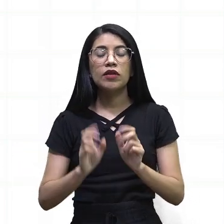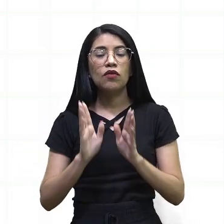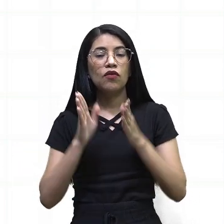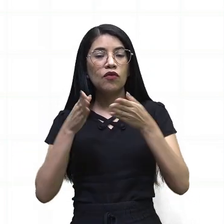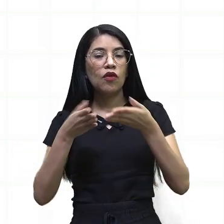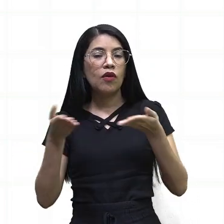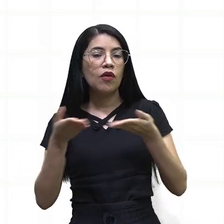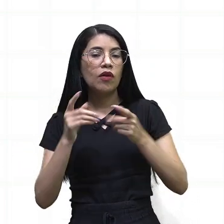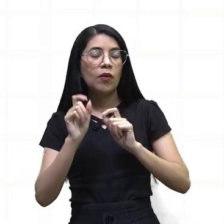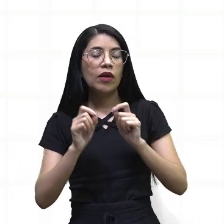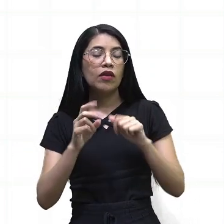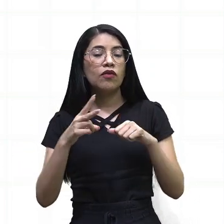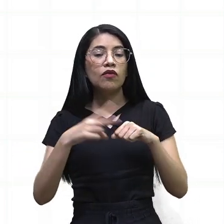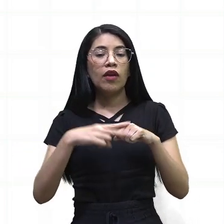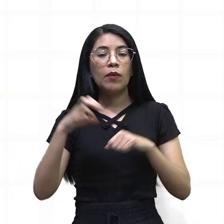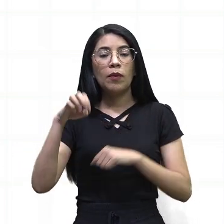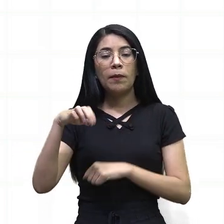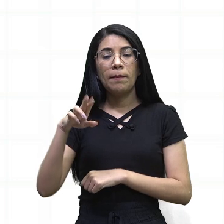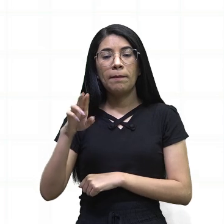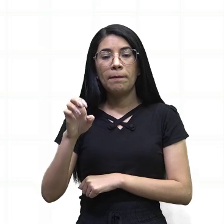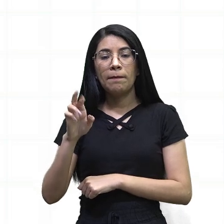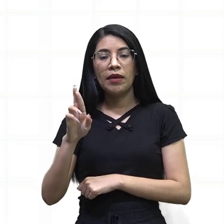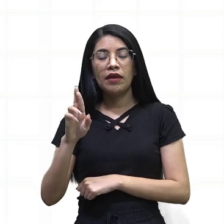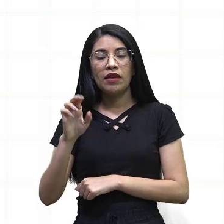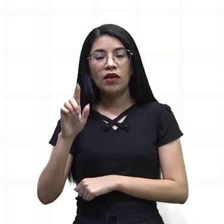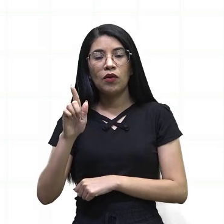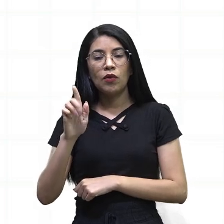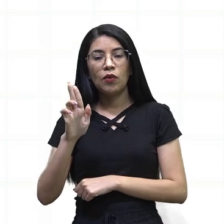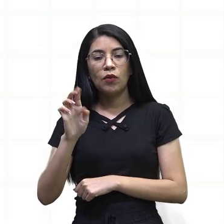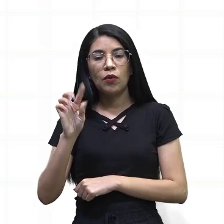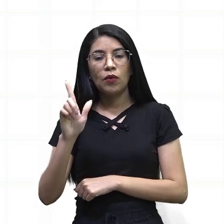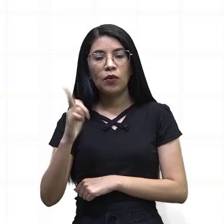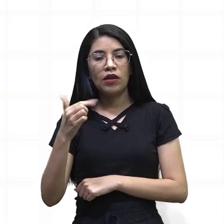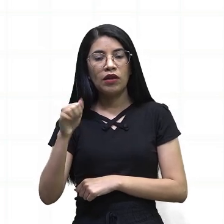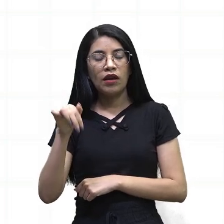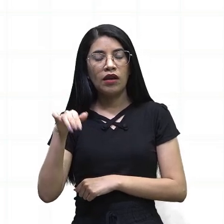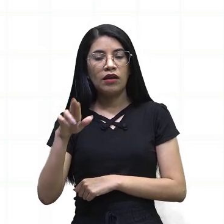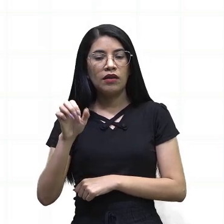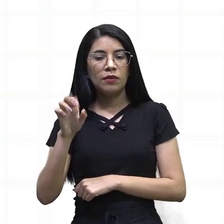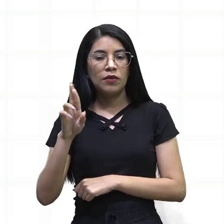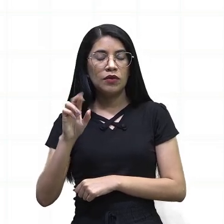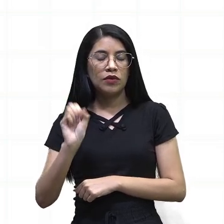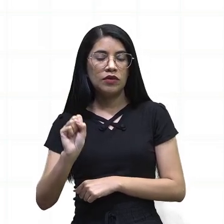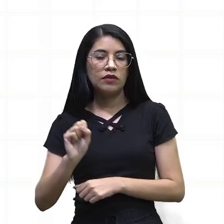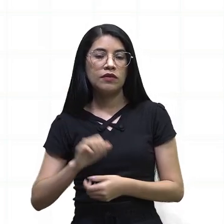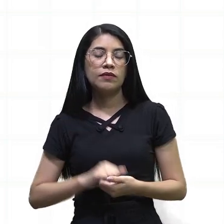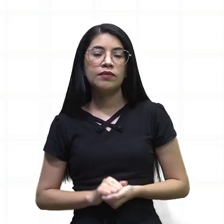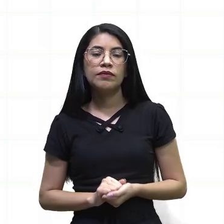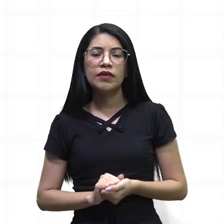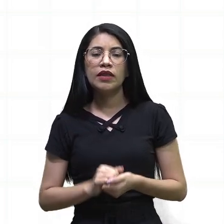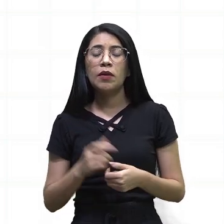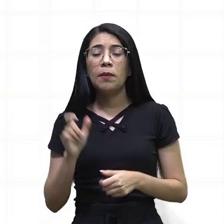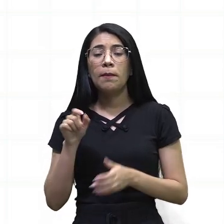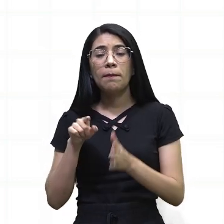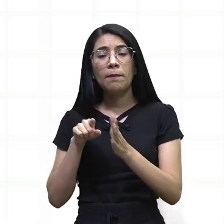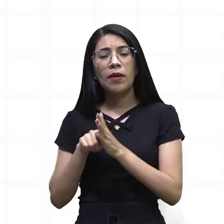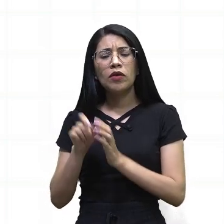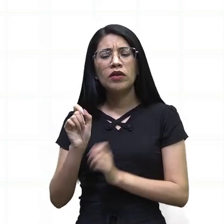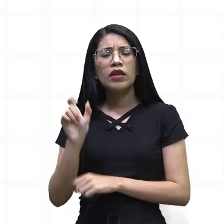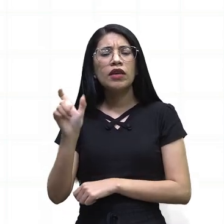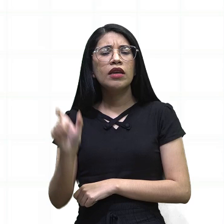nesse aqui, nesse verbo aqui, ok? Então, a gente faz a famosa pergunta para o verbo. Quem